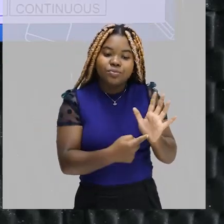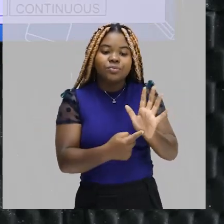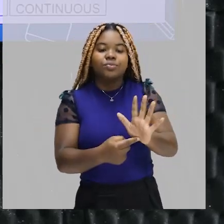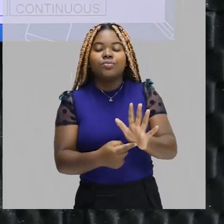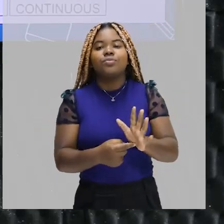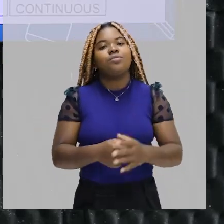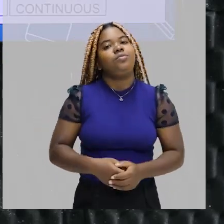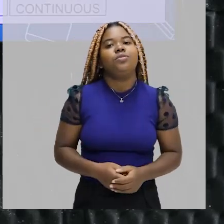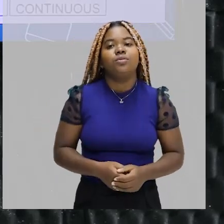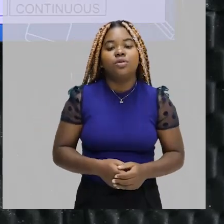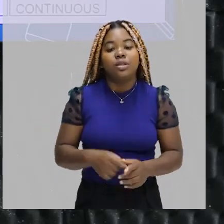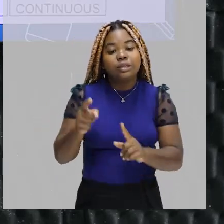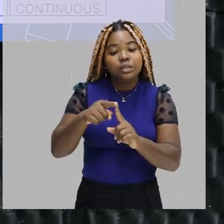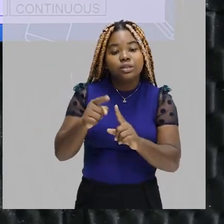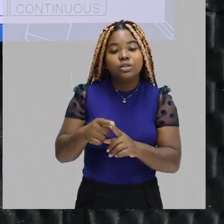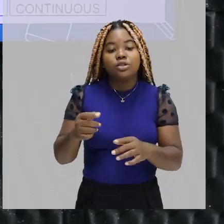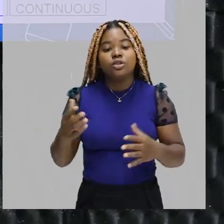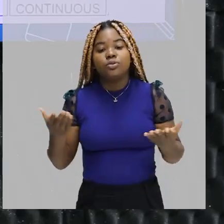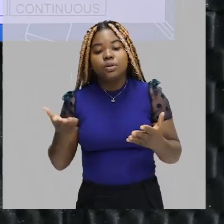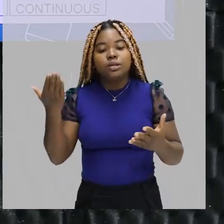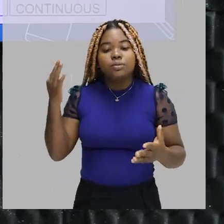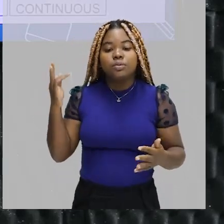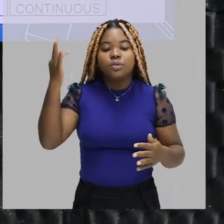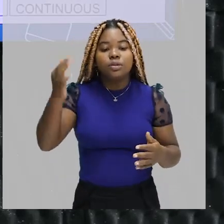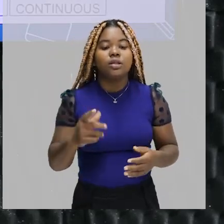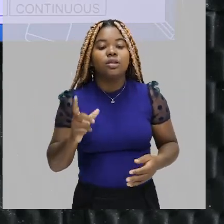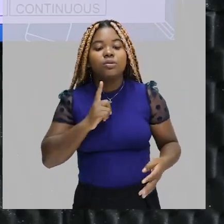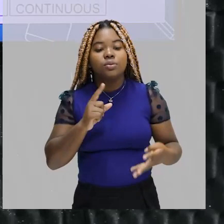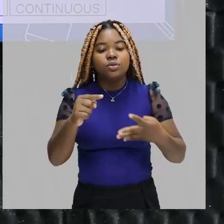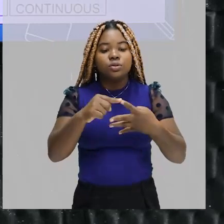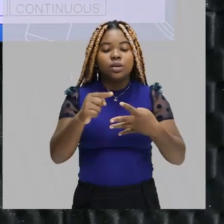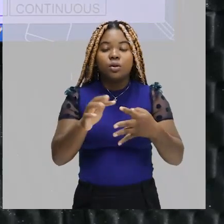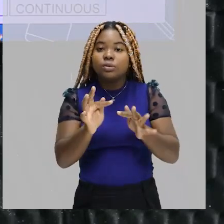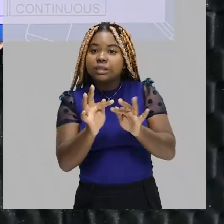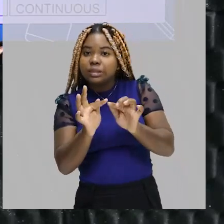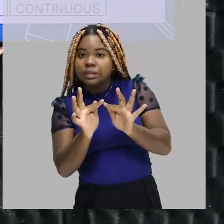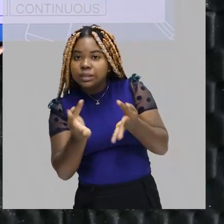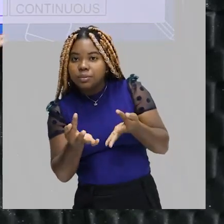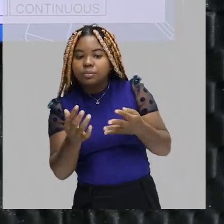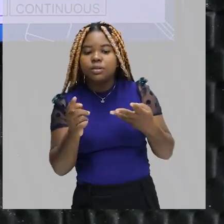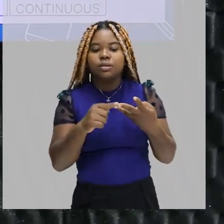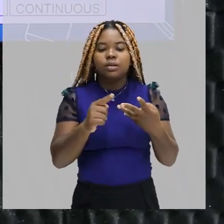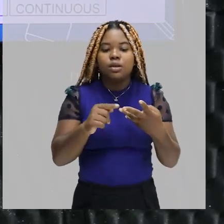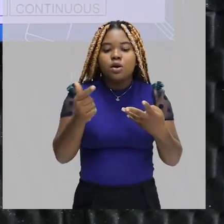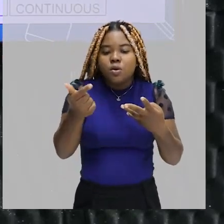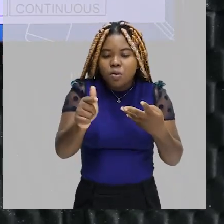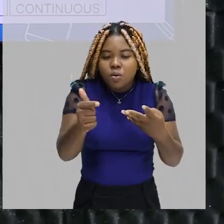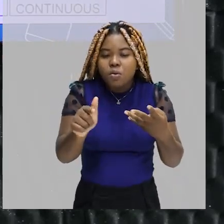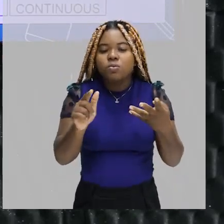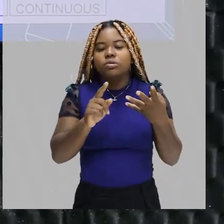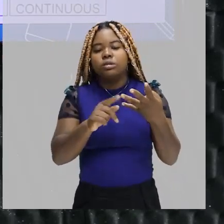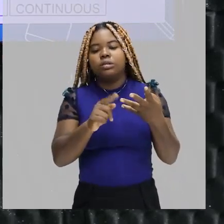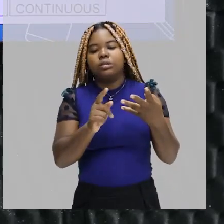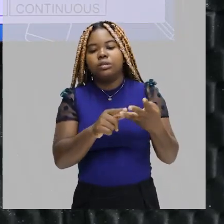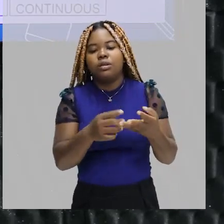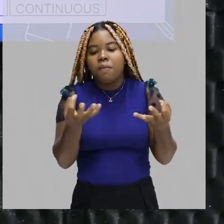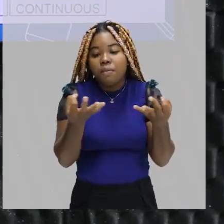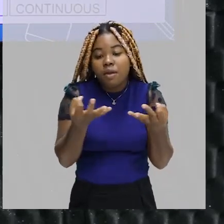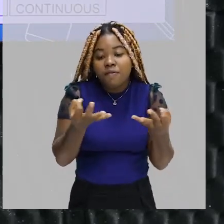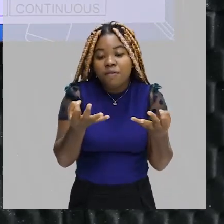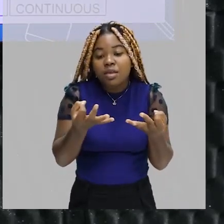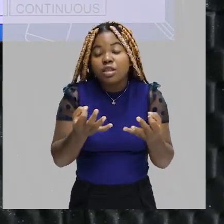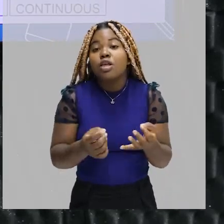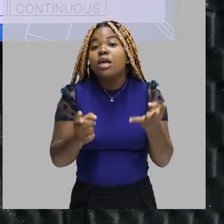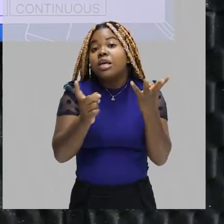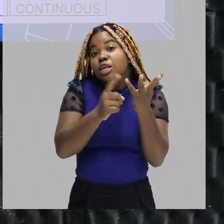tem o simple, que é o simples, continuous, contínuo, perfect, que é o perfeito, e tem um que